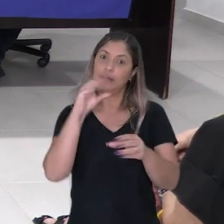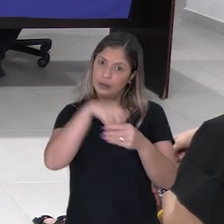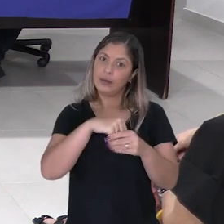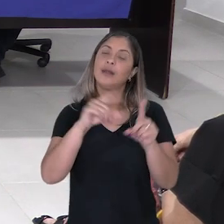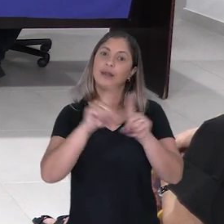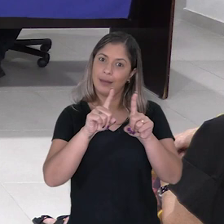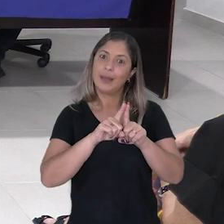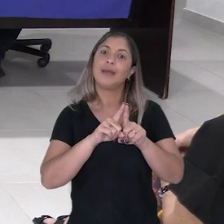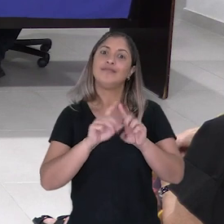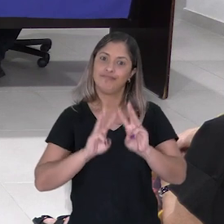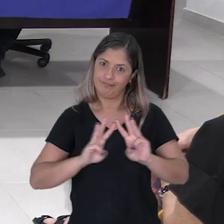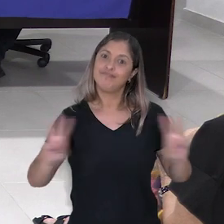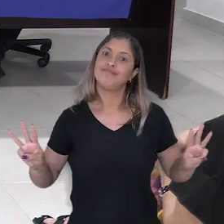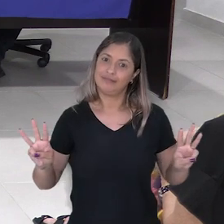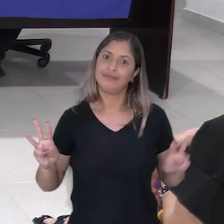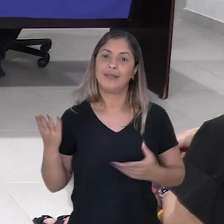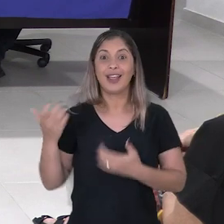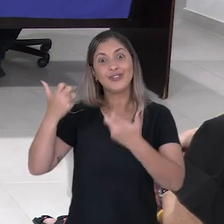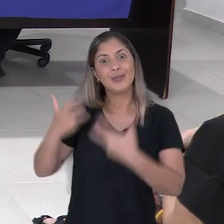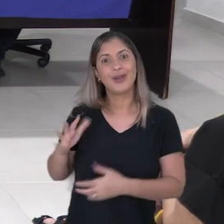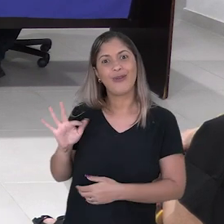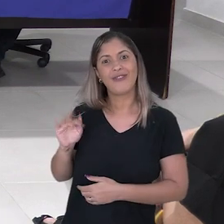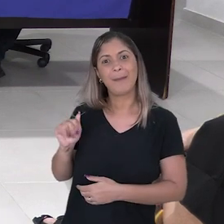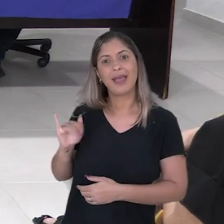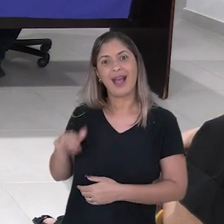nossa página, como a Fabi falou. Tá?